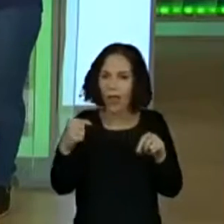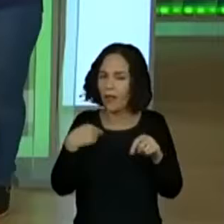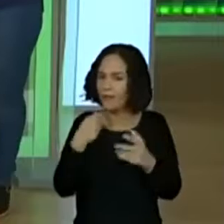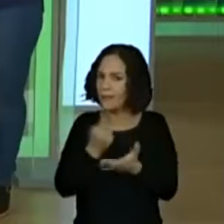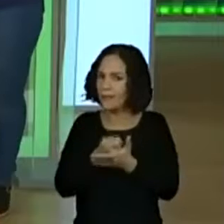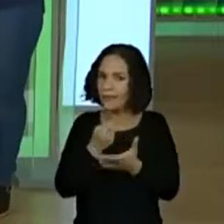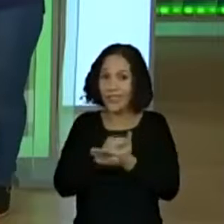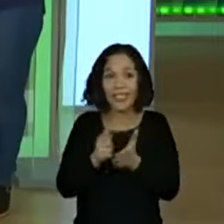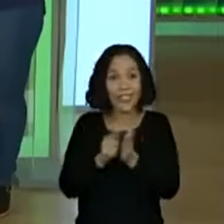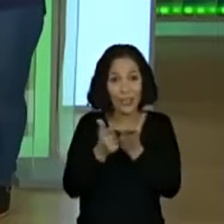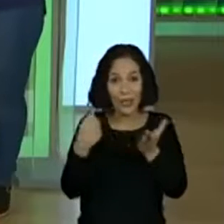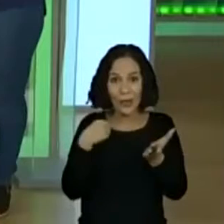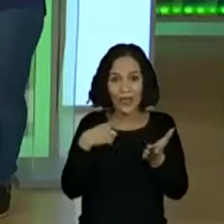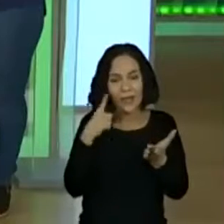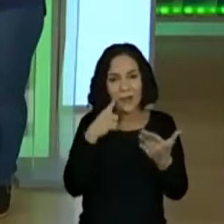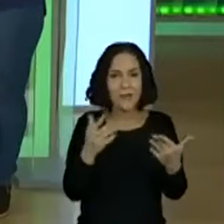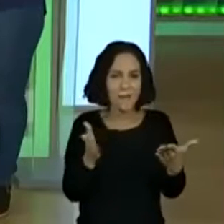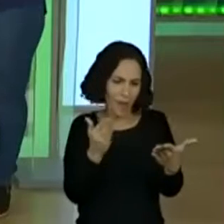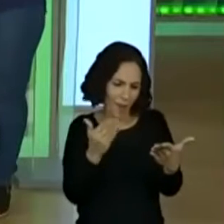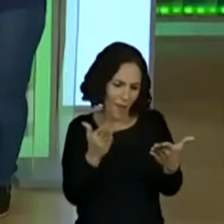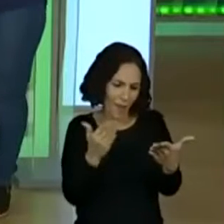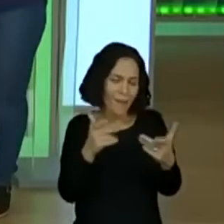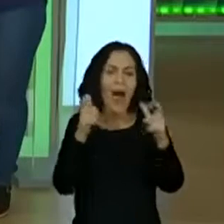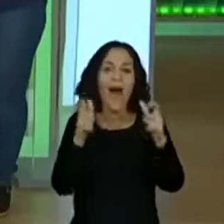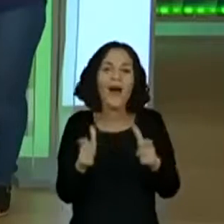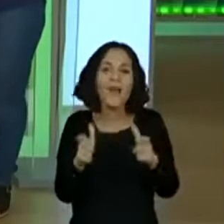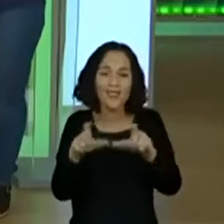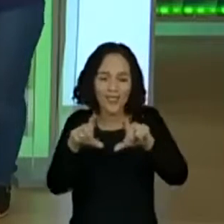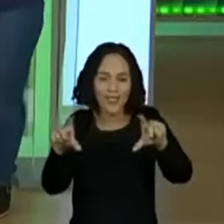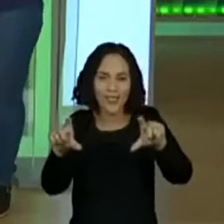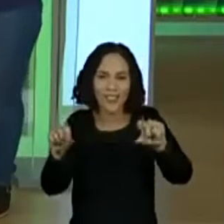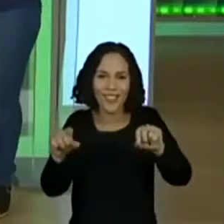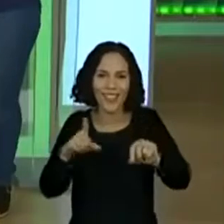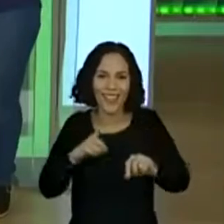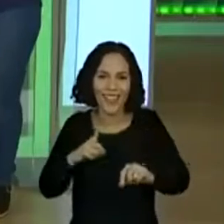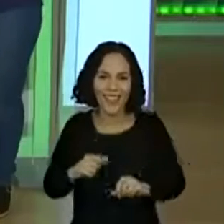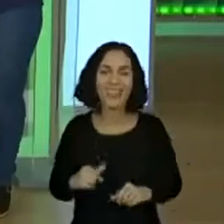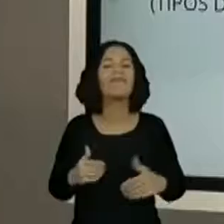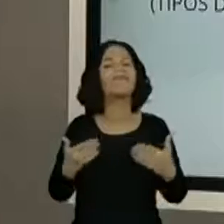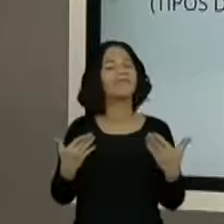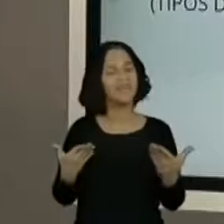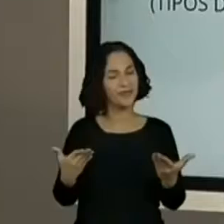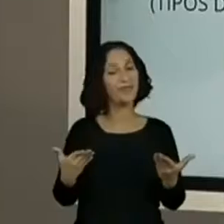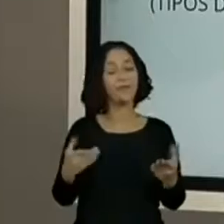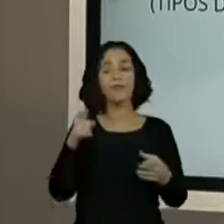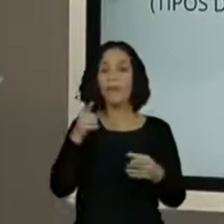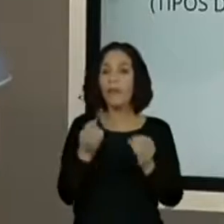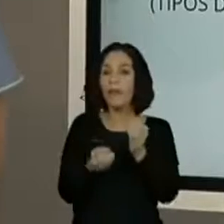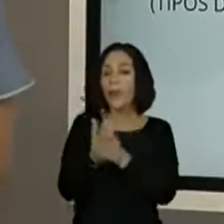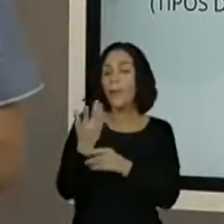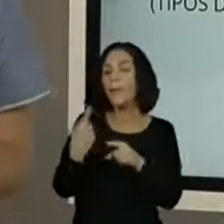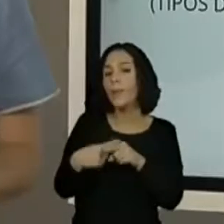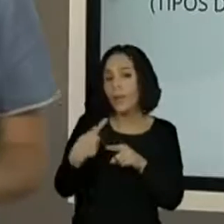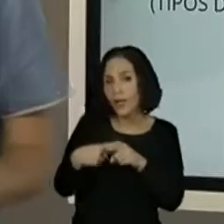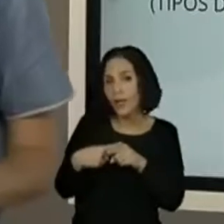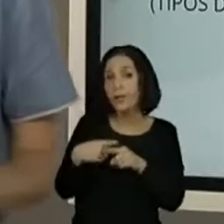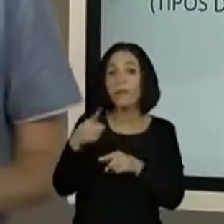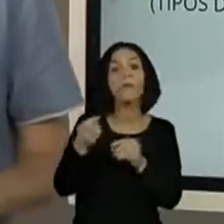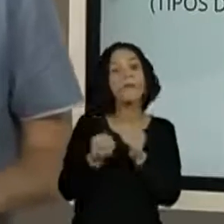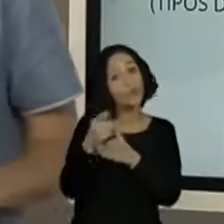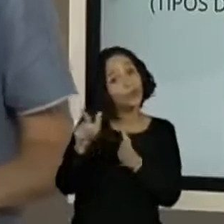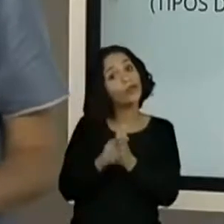assim, se eu tenho um jornal em mãos, a primeira coisa que eu procuro é ler a tirinha que está nele. E realmente, então, elas surgiram ali no